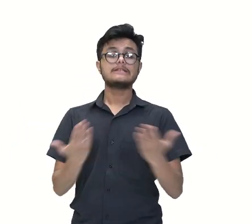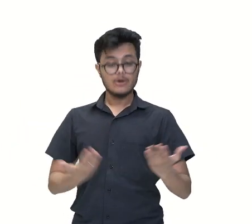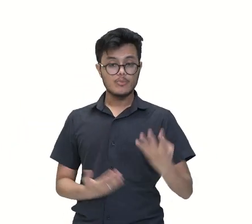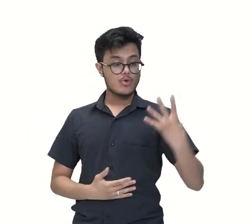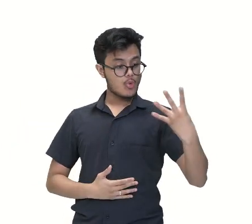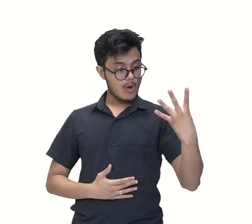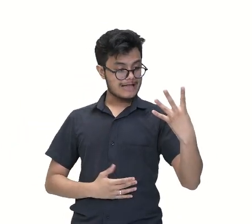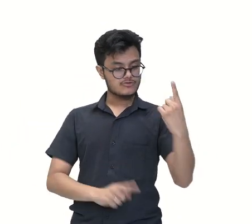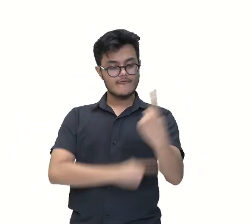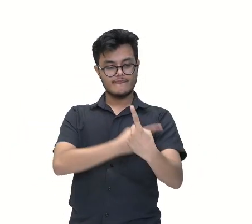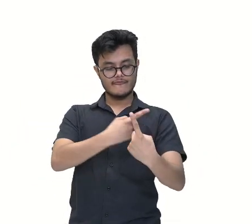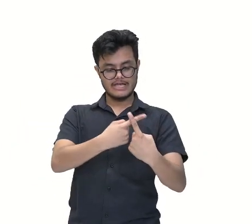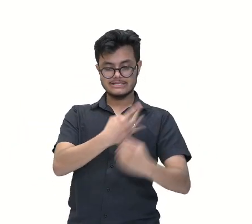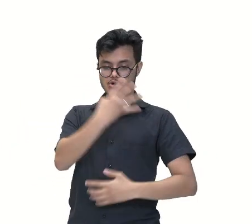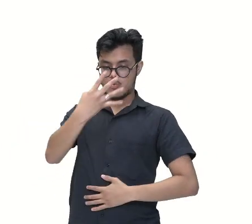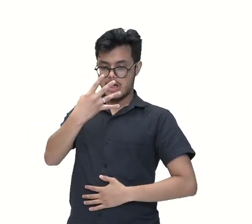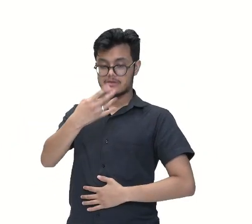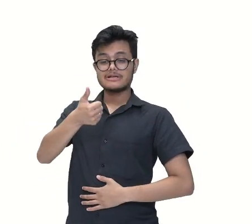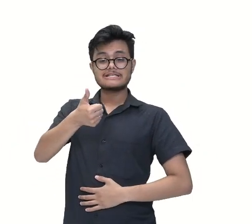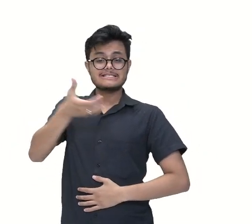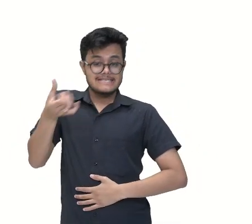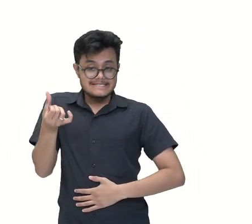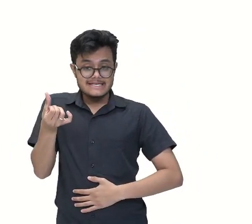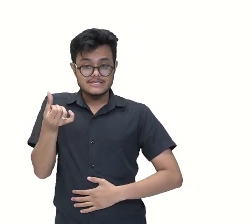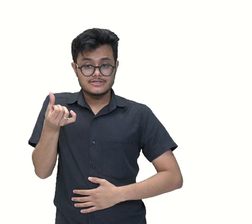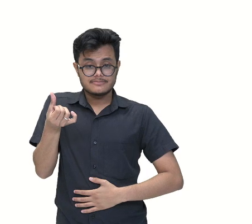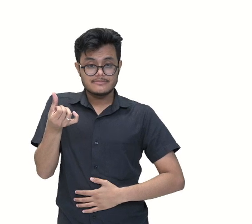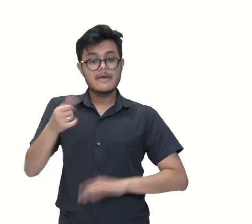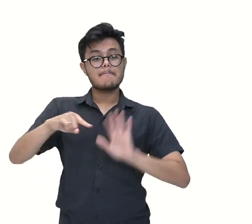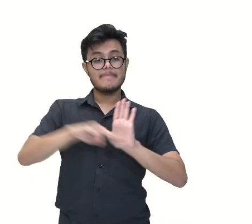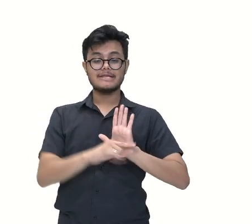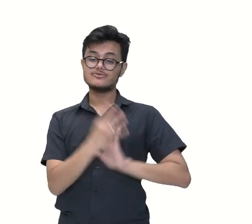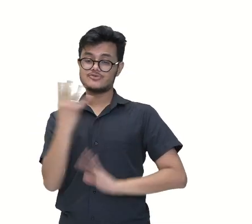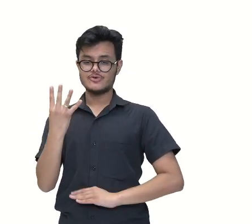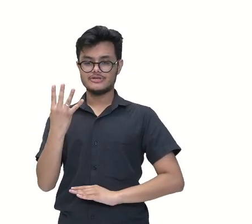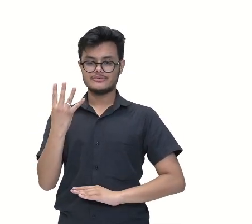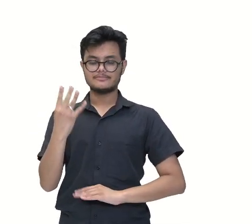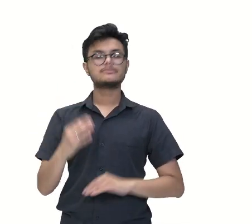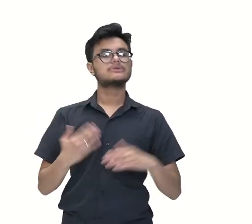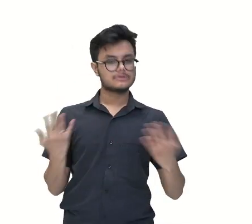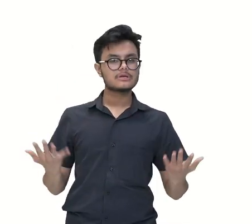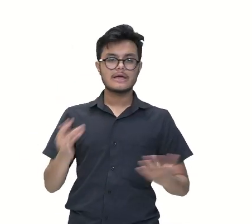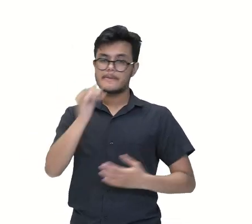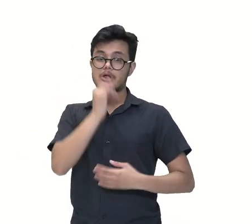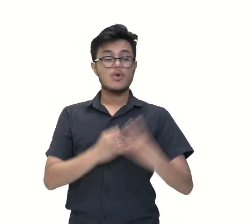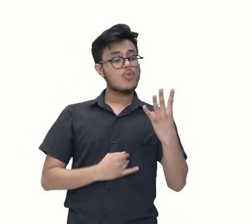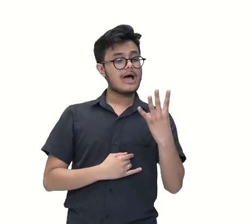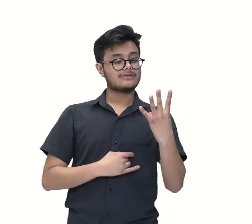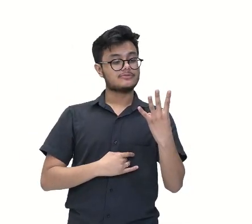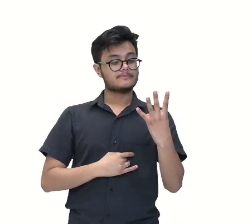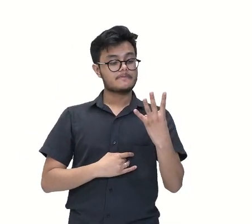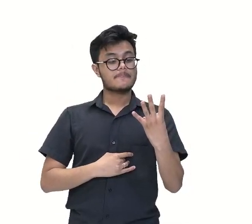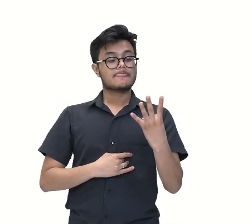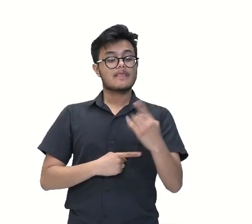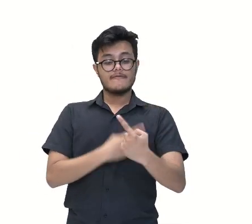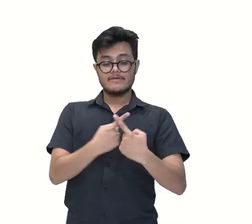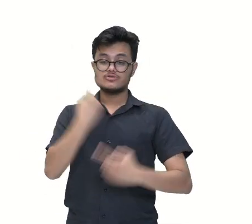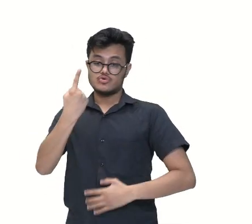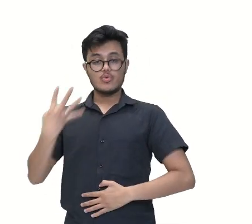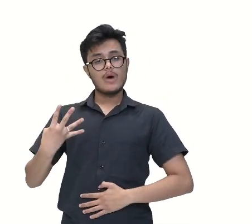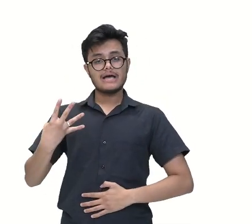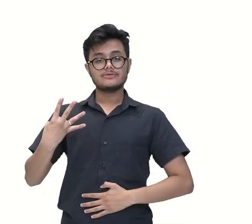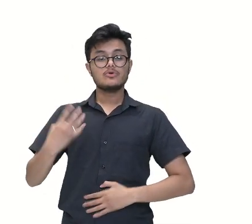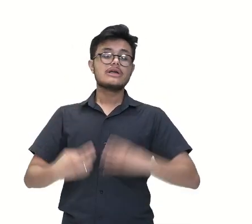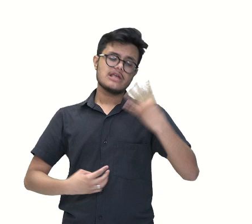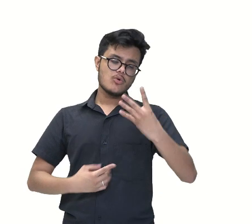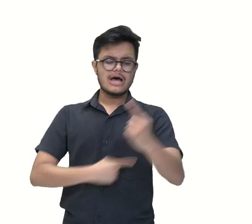16 menos 8, ok? 4 vezes 1, 4. 4 vezes 2, 8.